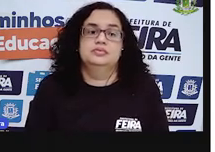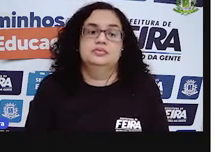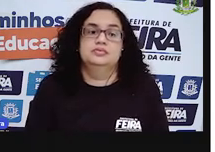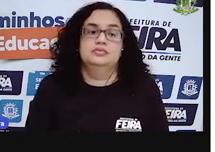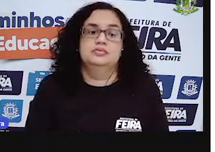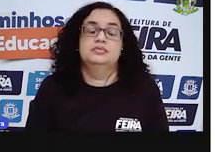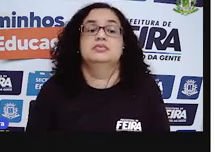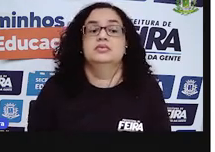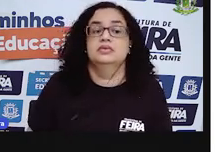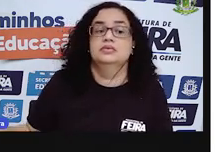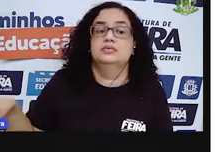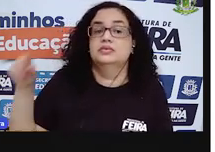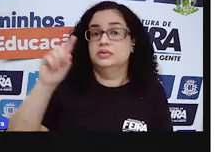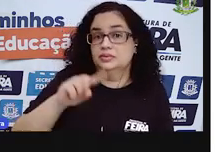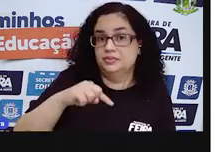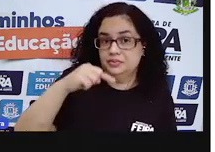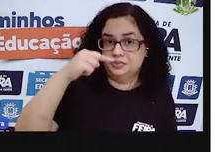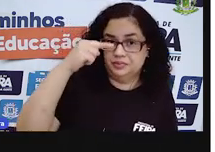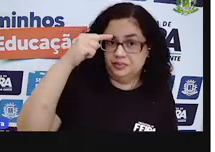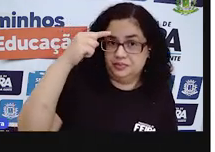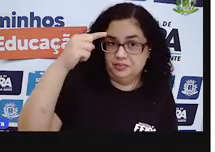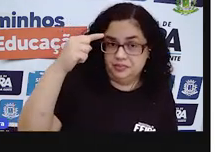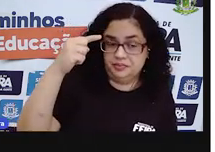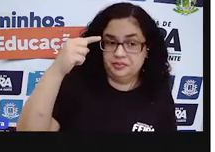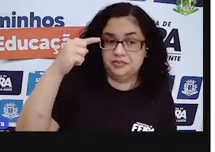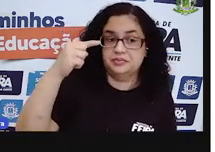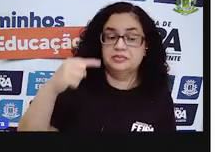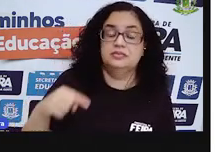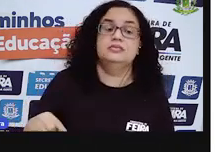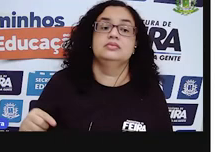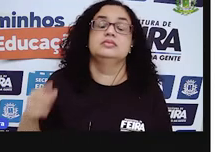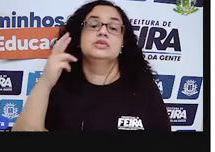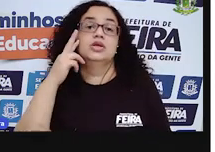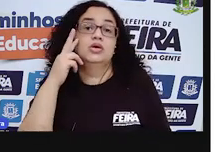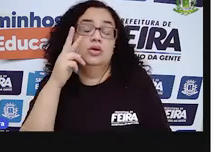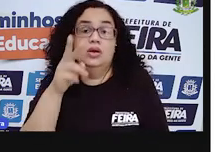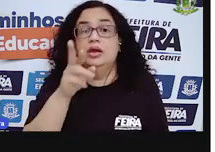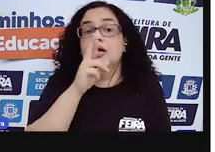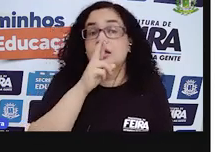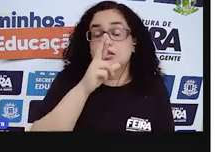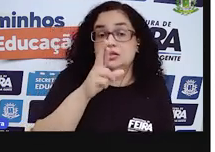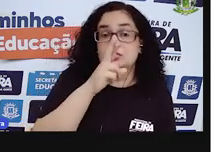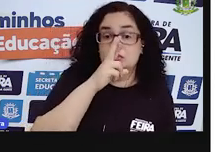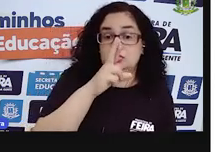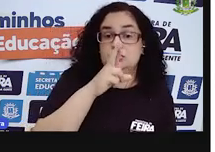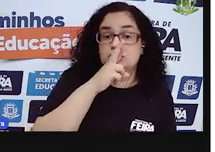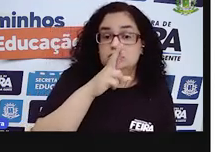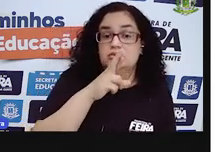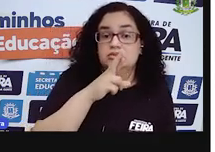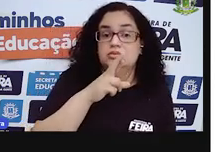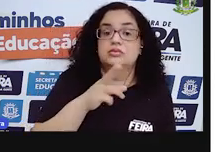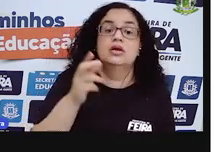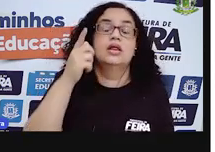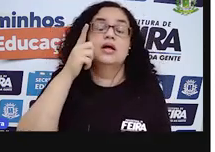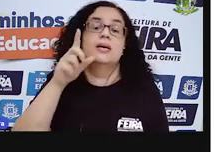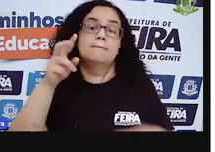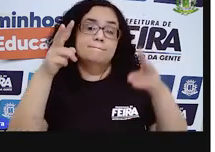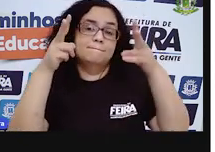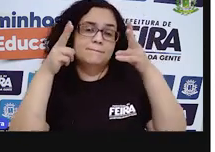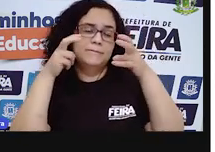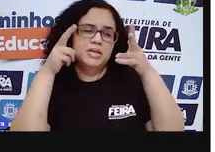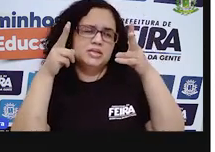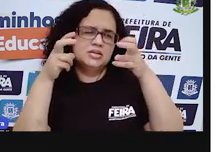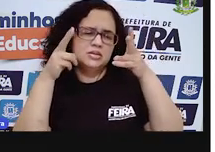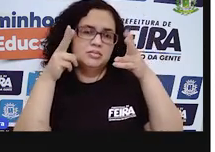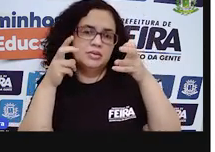que e depois que você fizer essa conta eu quero que você olhe para o resultado o e tente